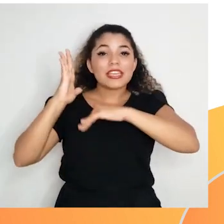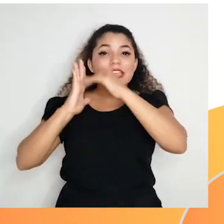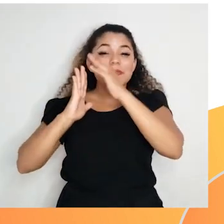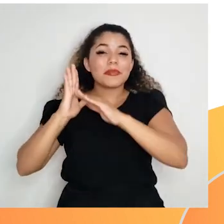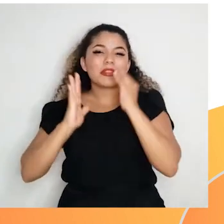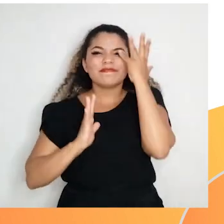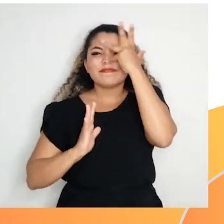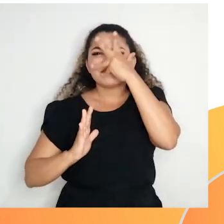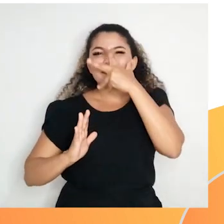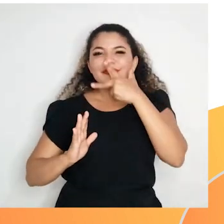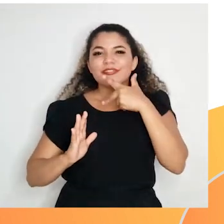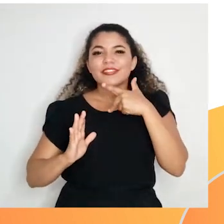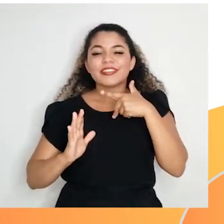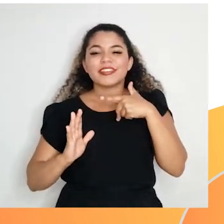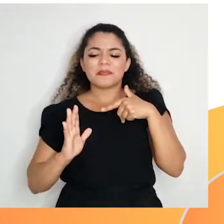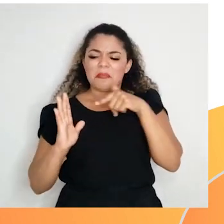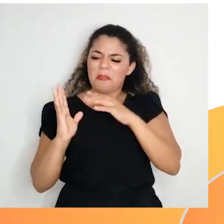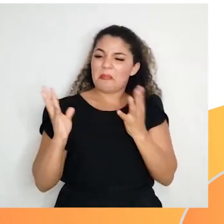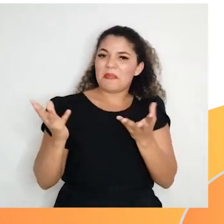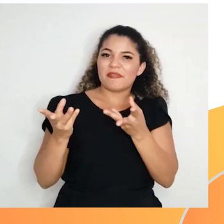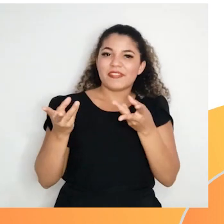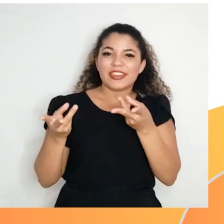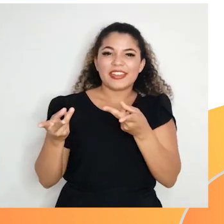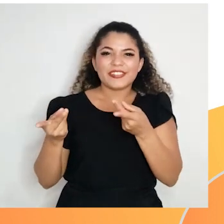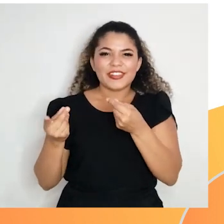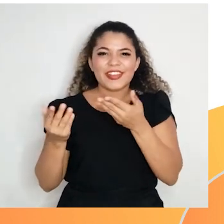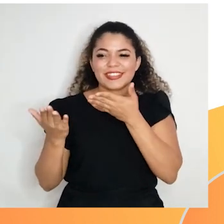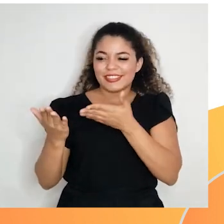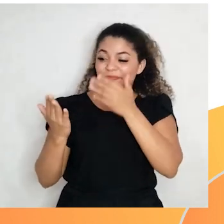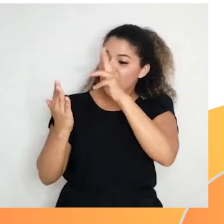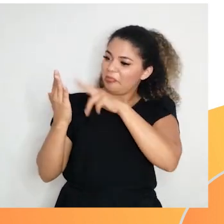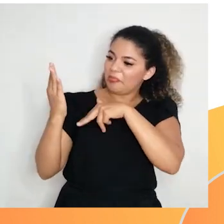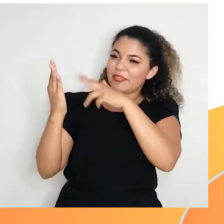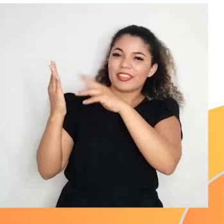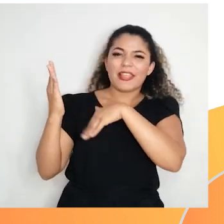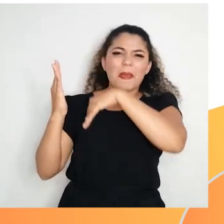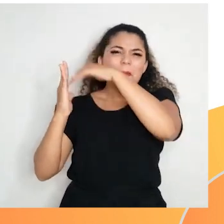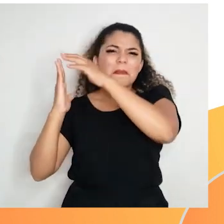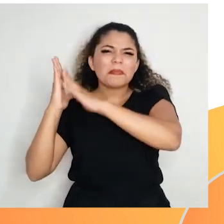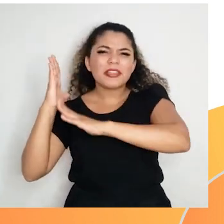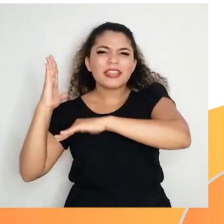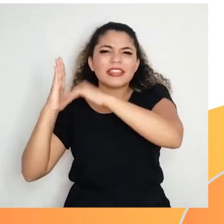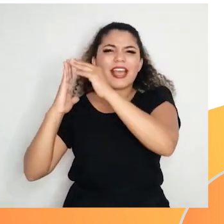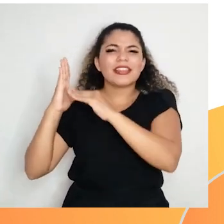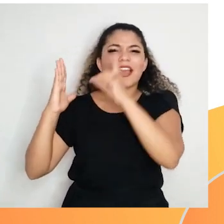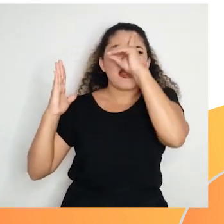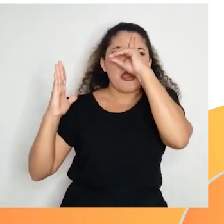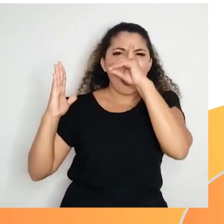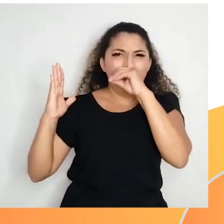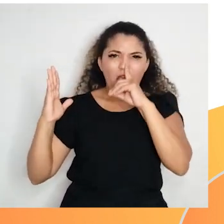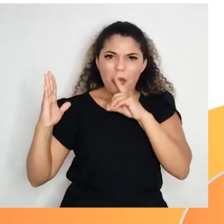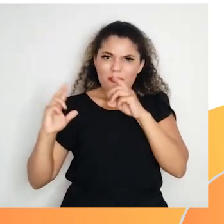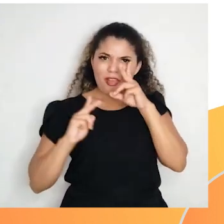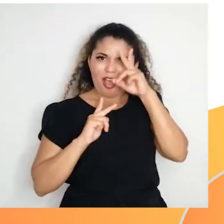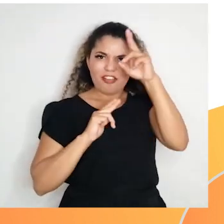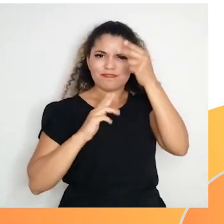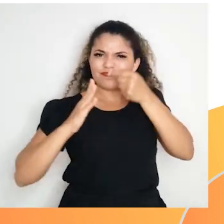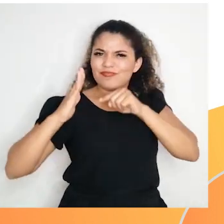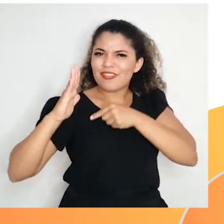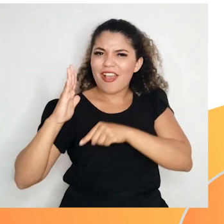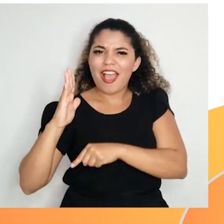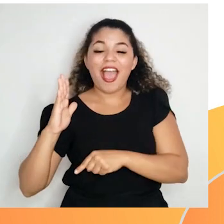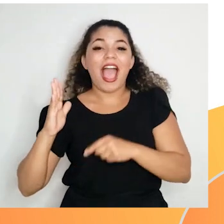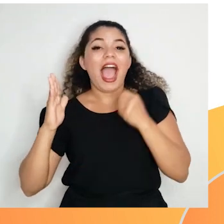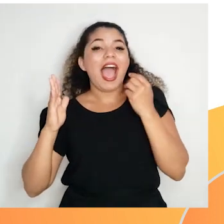tela linda, significativa, maravilhosa, pintada num amarelo intenso, uma